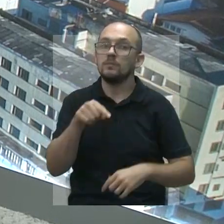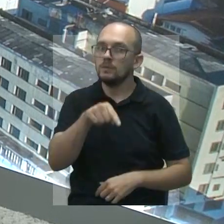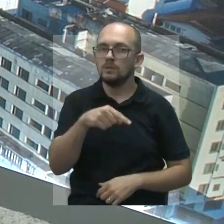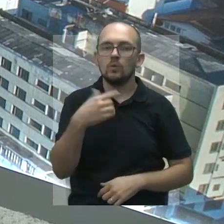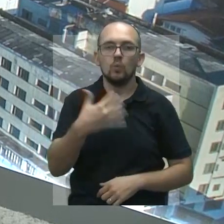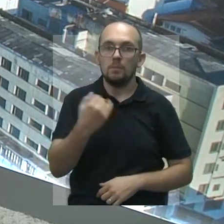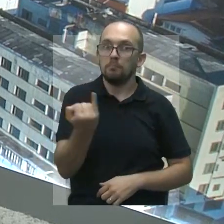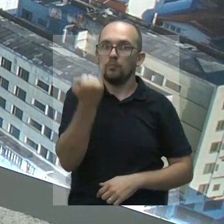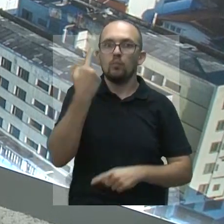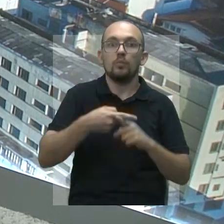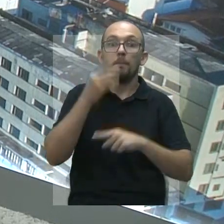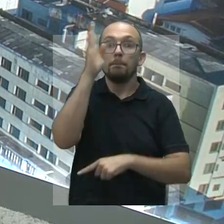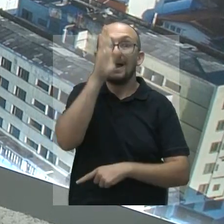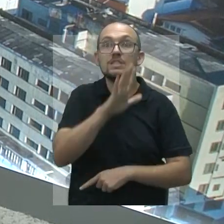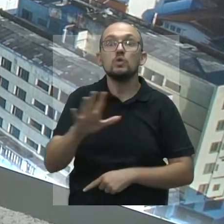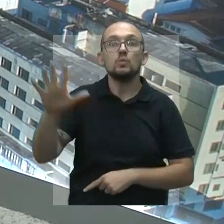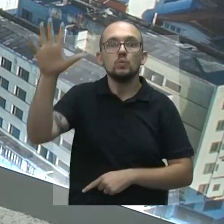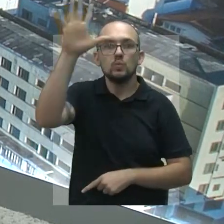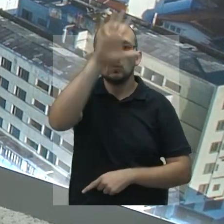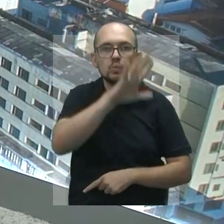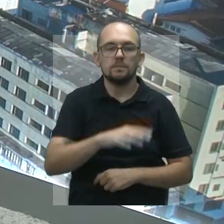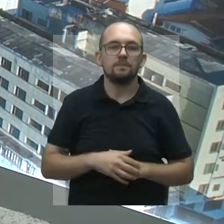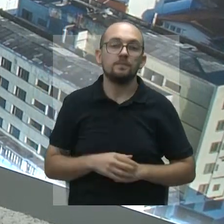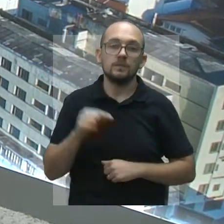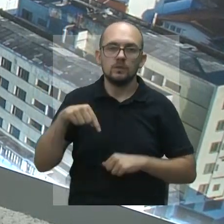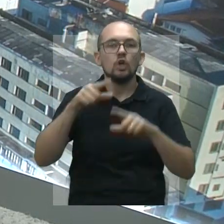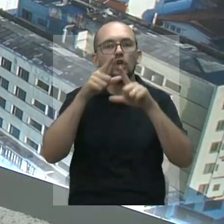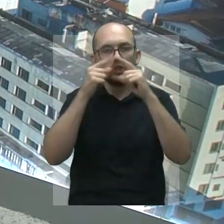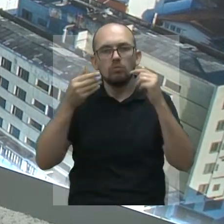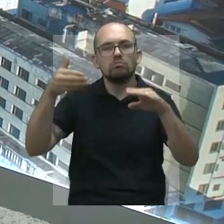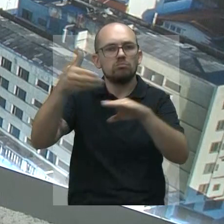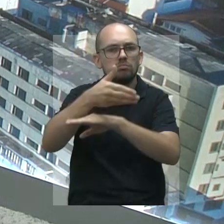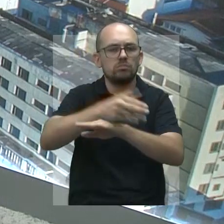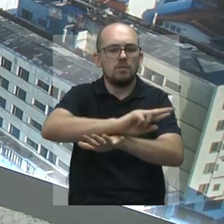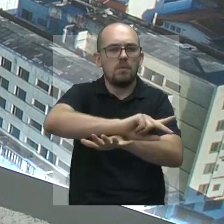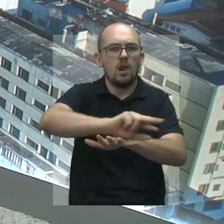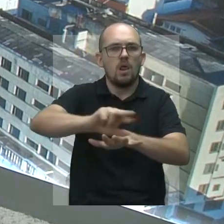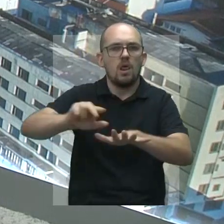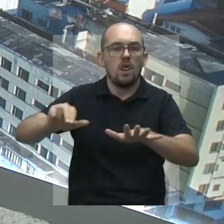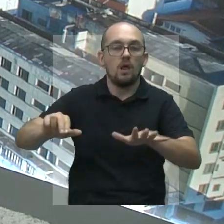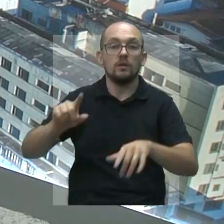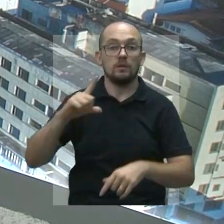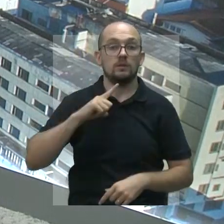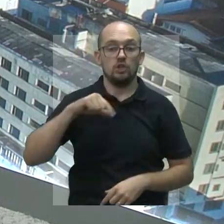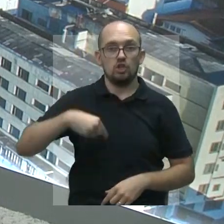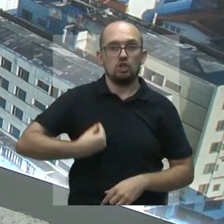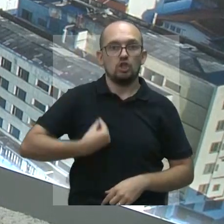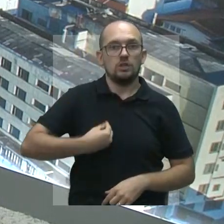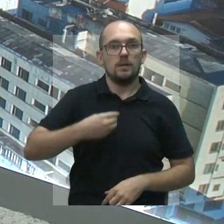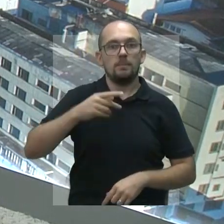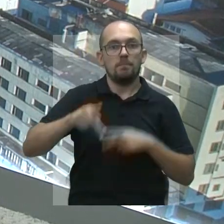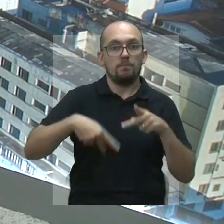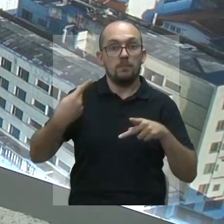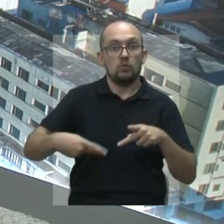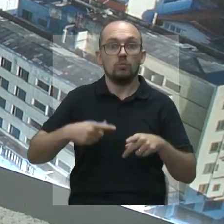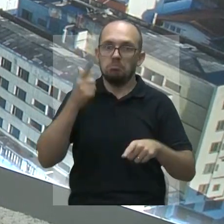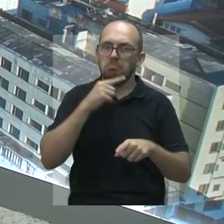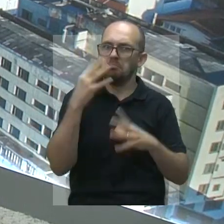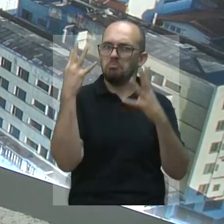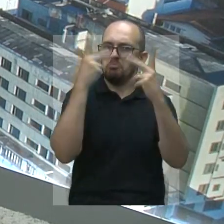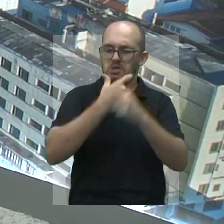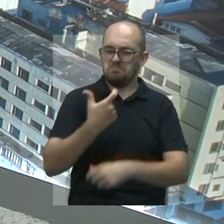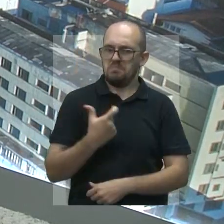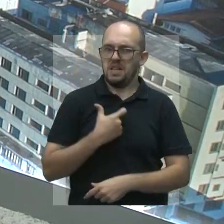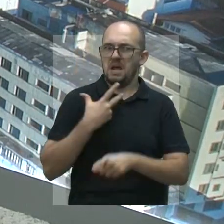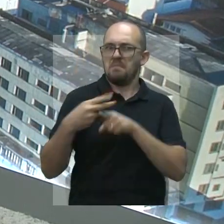atletas de todo o país. Jaú participou em diversas modalidades e os atletas aqui da cidade fizeram bonito, viu?